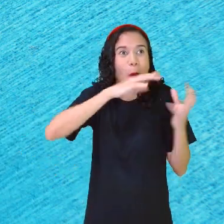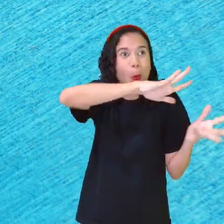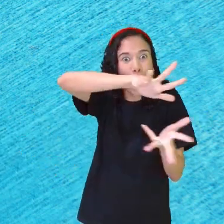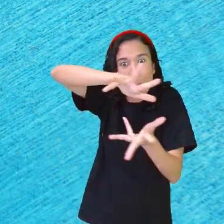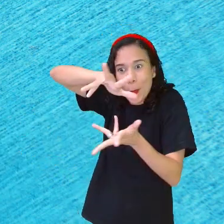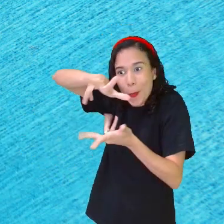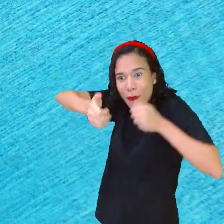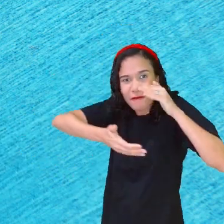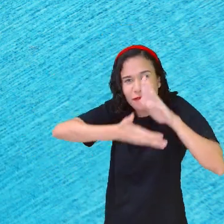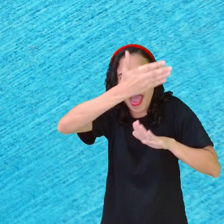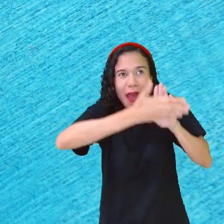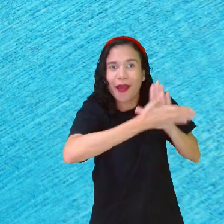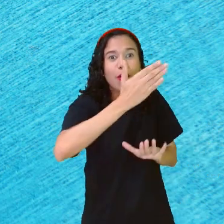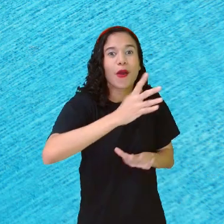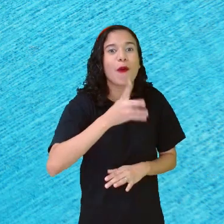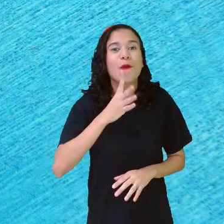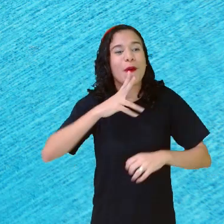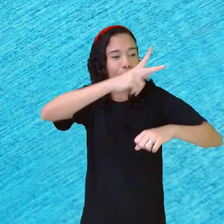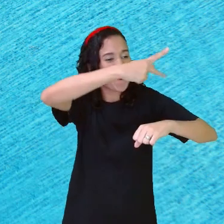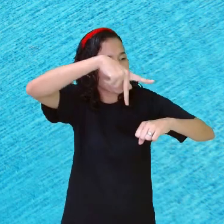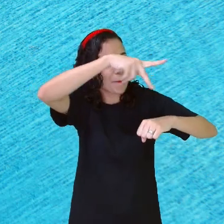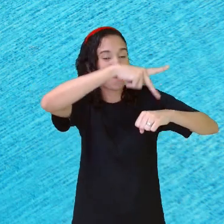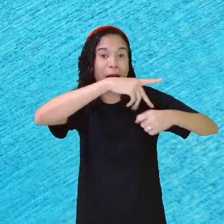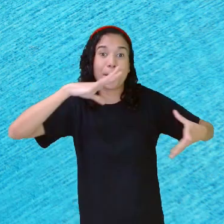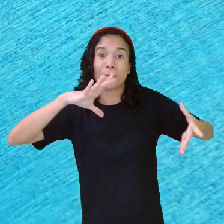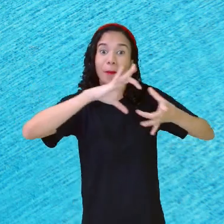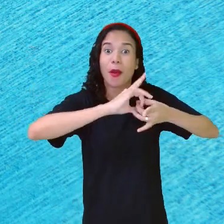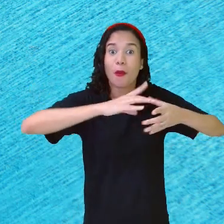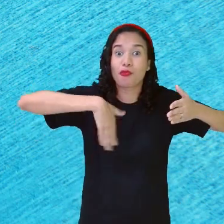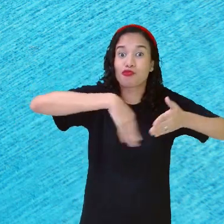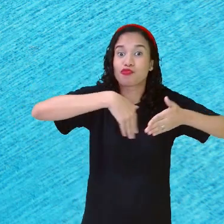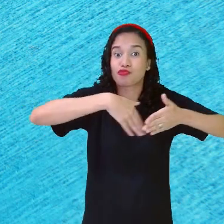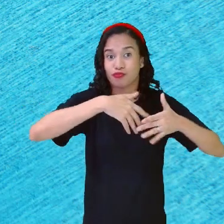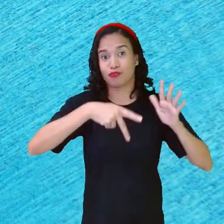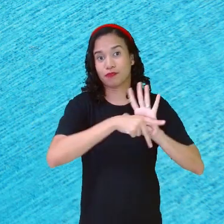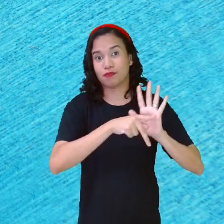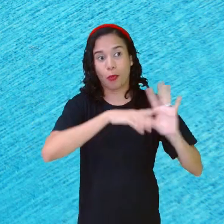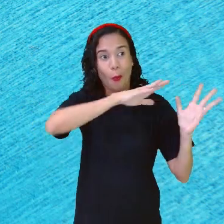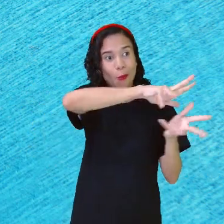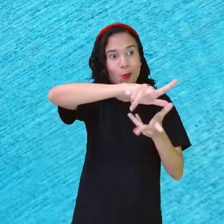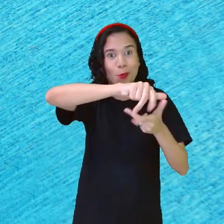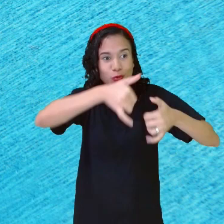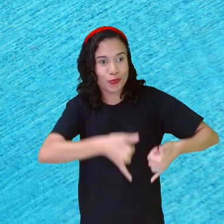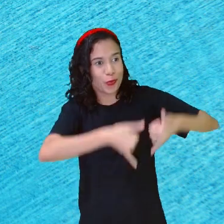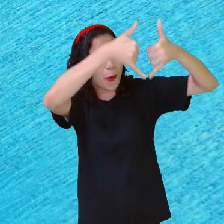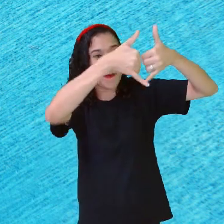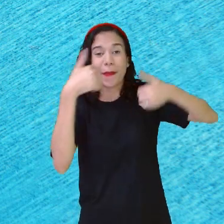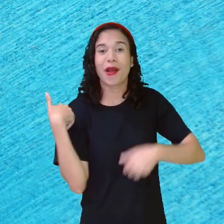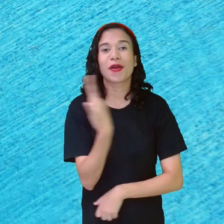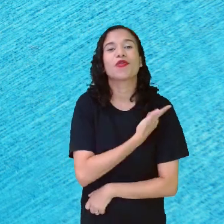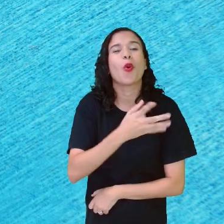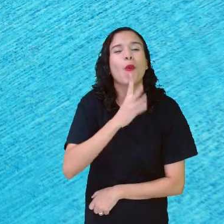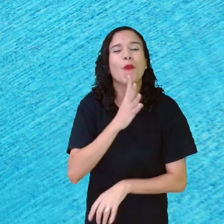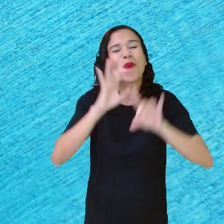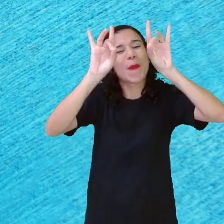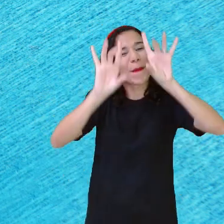mundo. Estamos conhecendo os países que fazem parte da Copa do Mundo. E hoje a gente vai conhecer um lugar muito